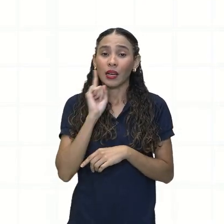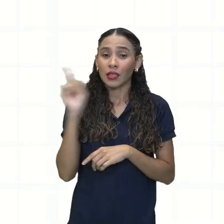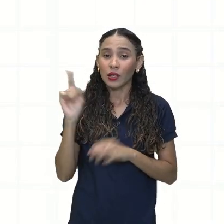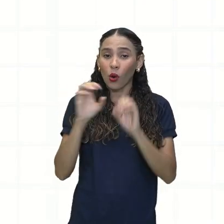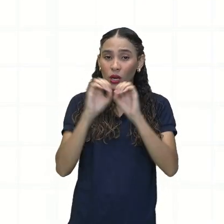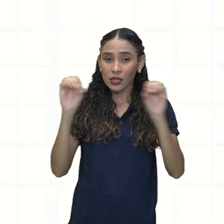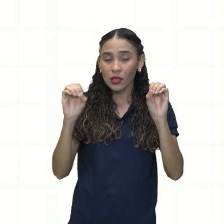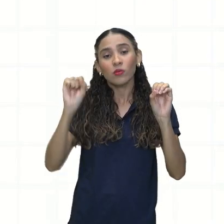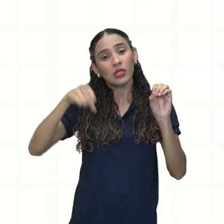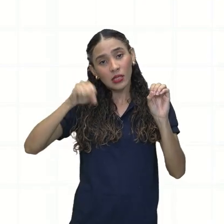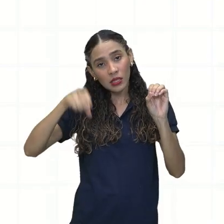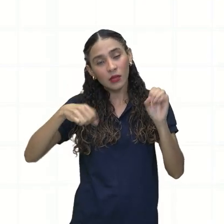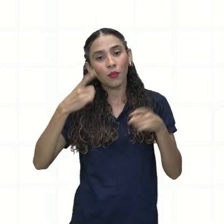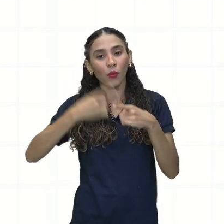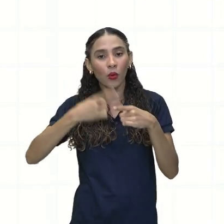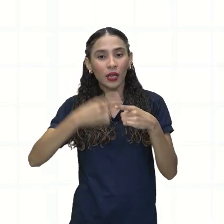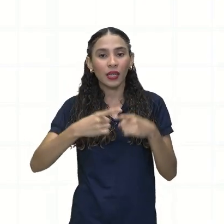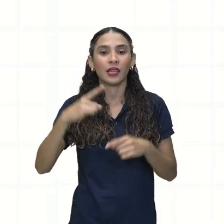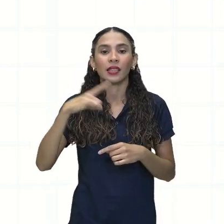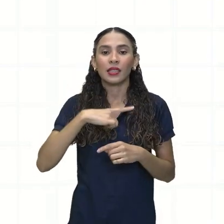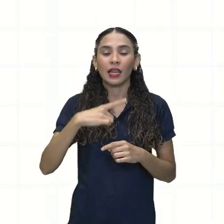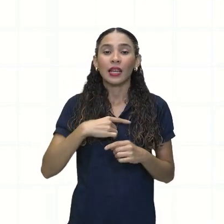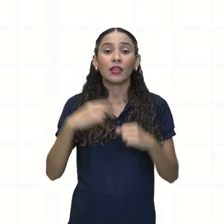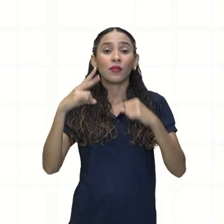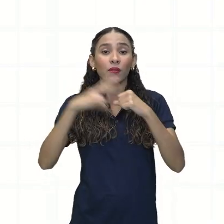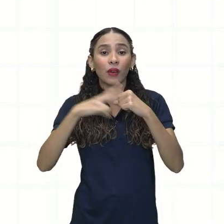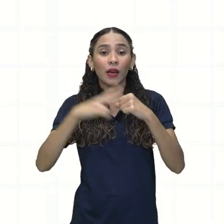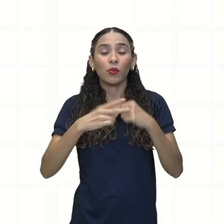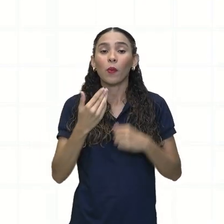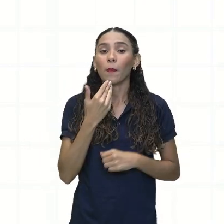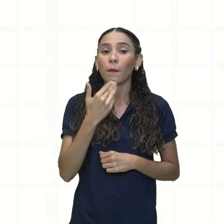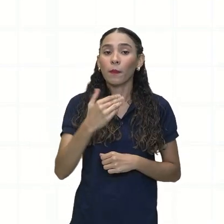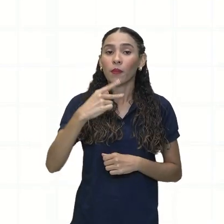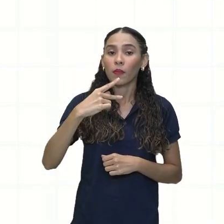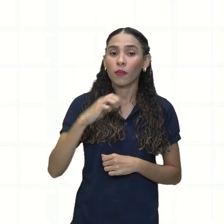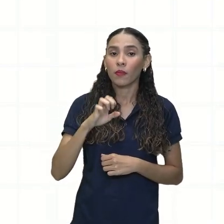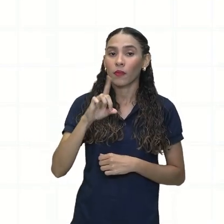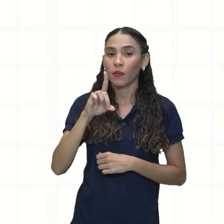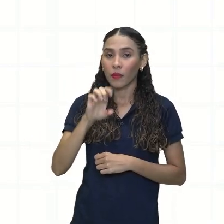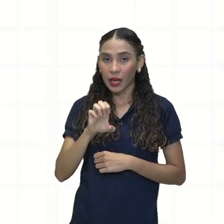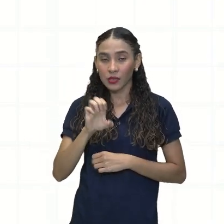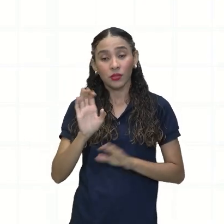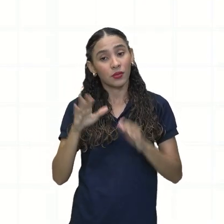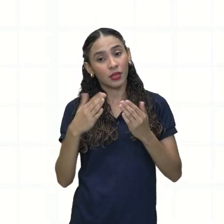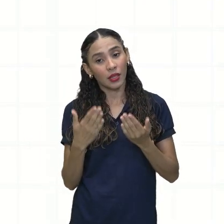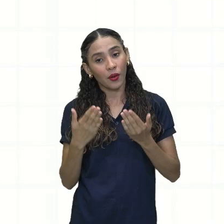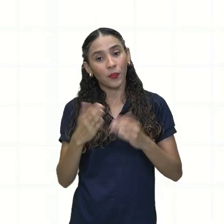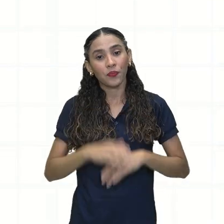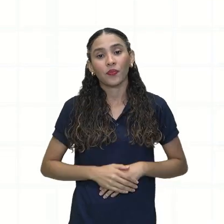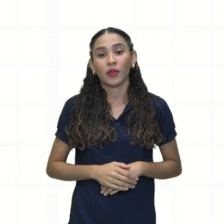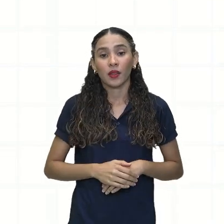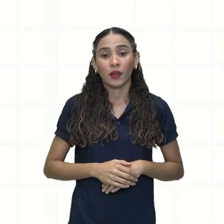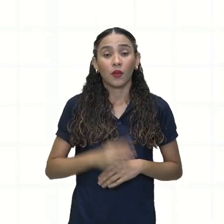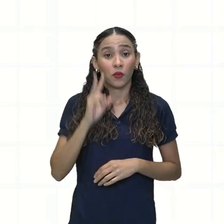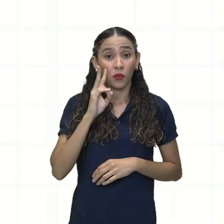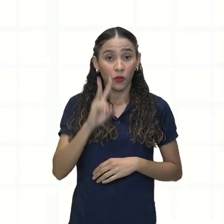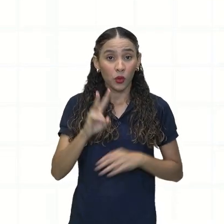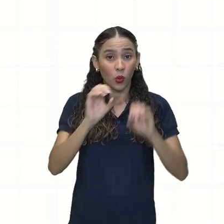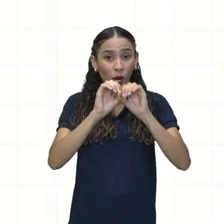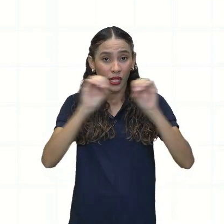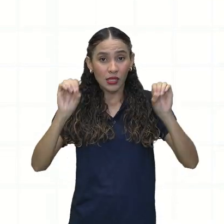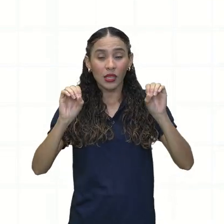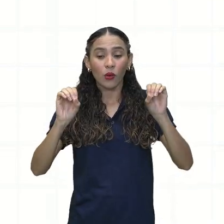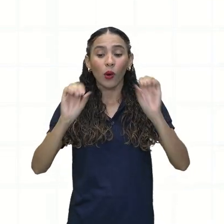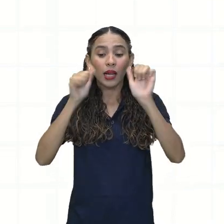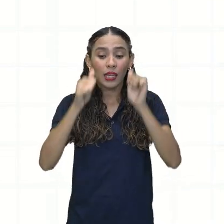porque tem aqui a forma verbal do verbo pedir. Pede. Então, já olhei para a oração e já fiz o